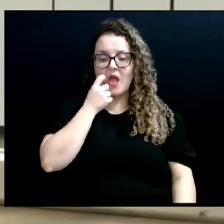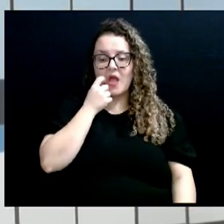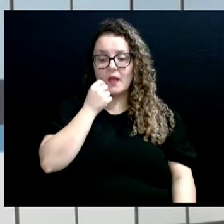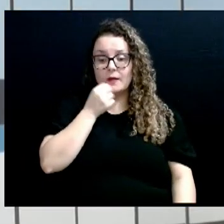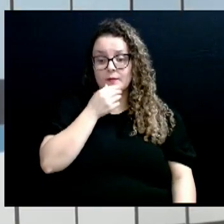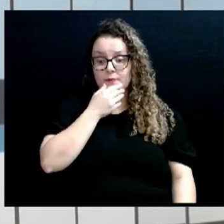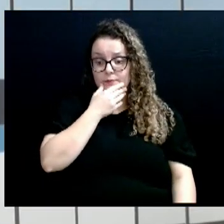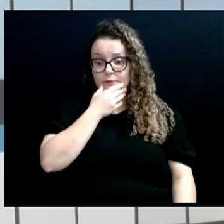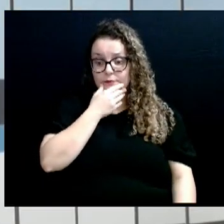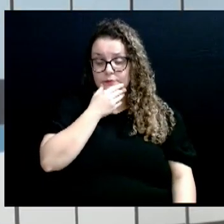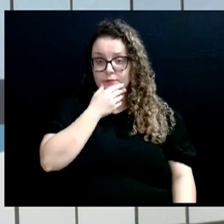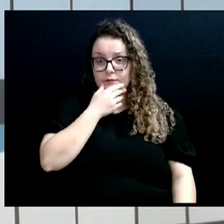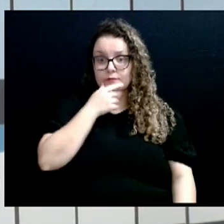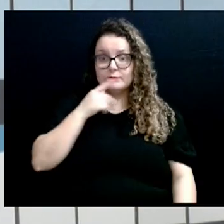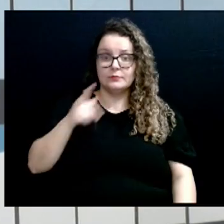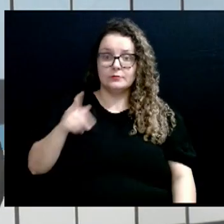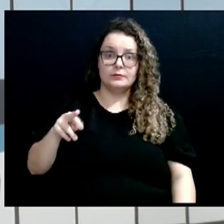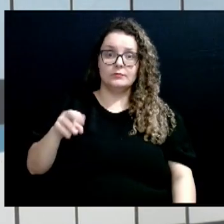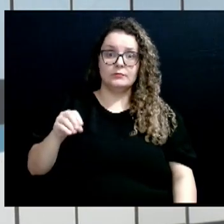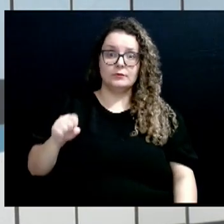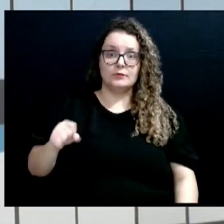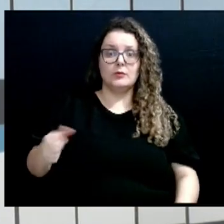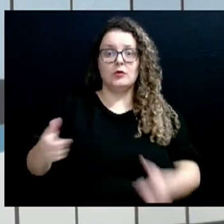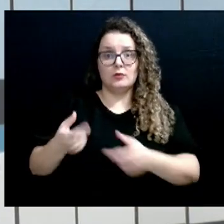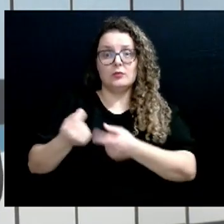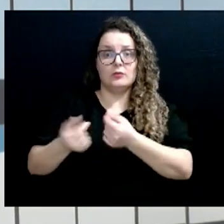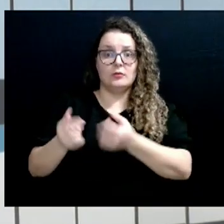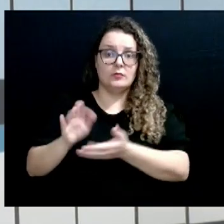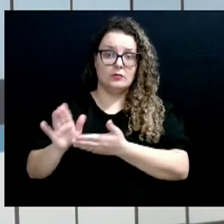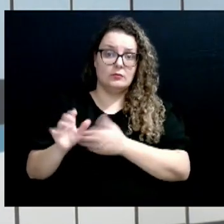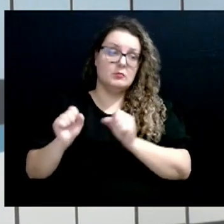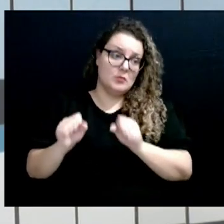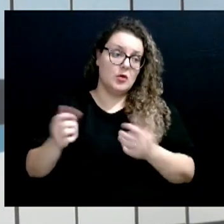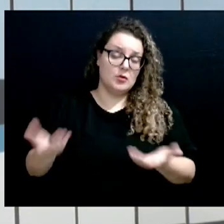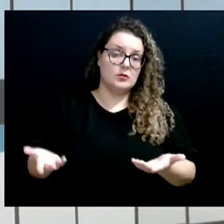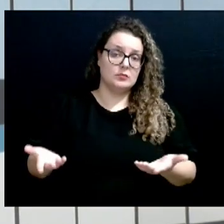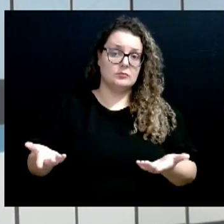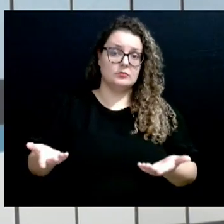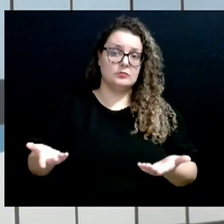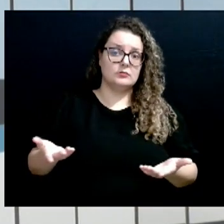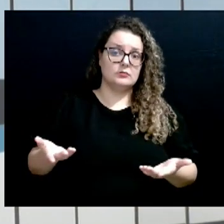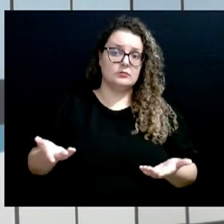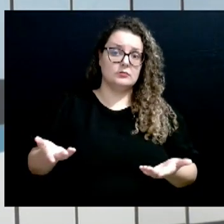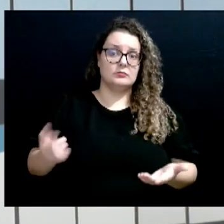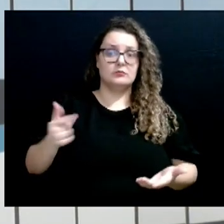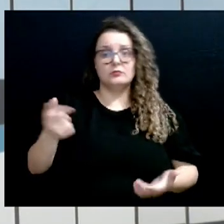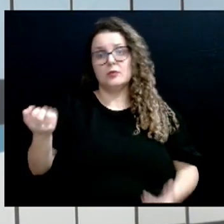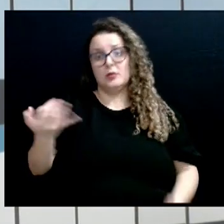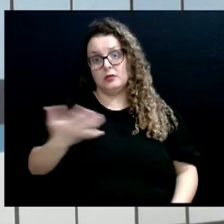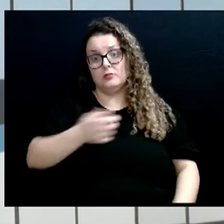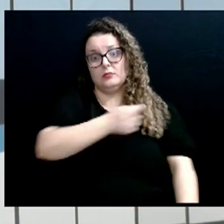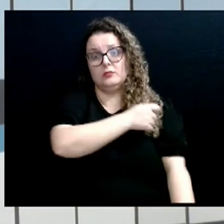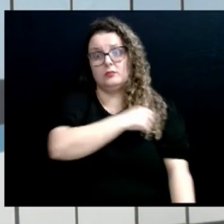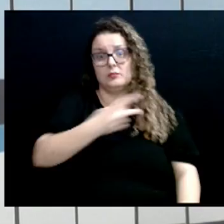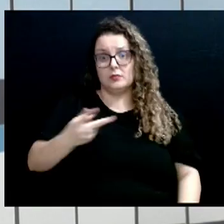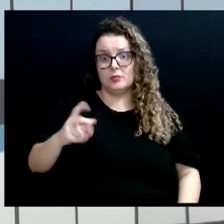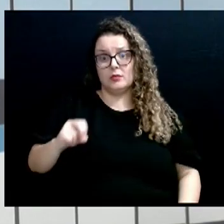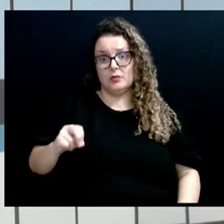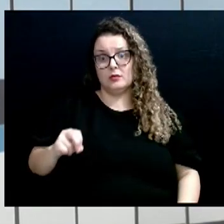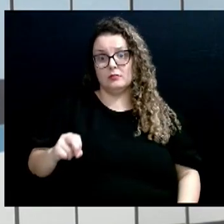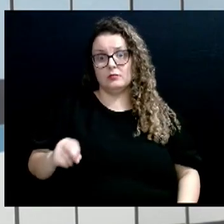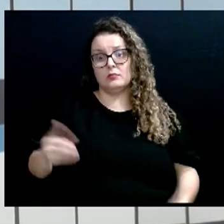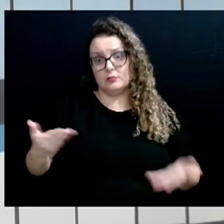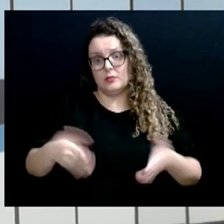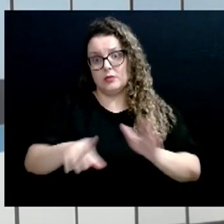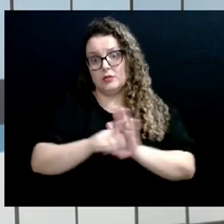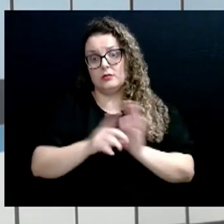Prós, realmente vai diminuir o custo, deve diminuir o custo, porque não tem mais a quantidade de aulas, né? Que seriam 20, né? Pela atual legislação, não vai